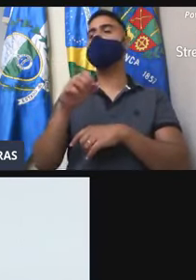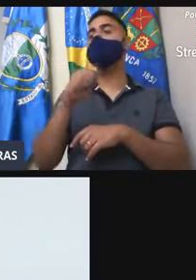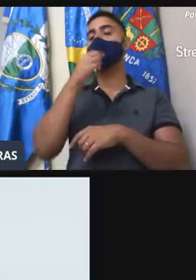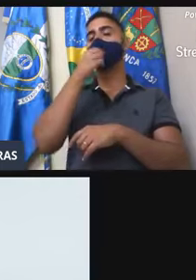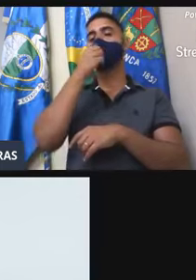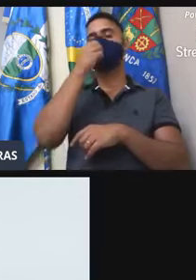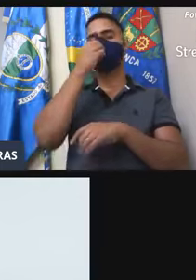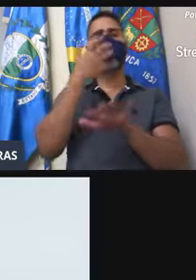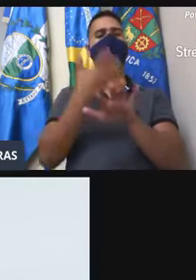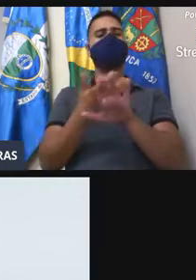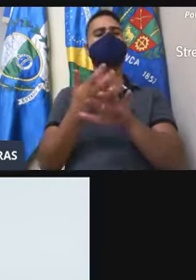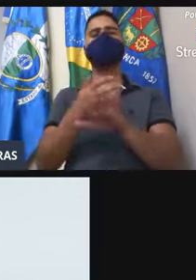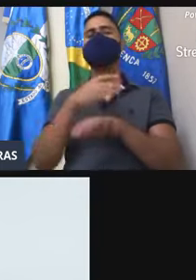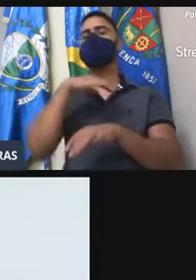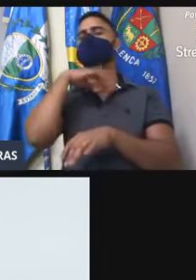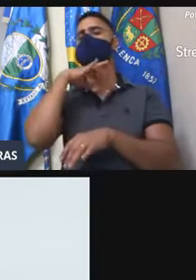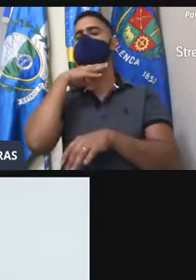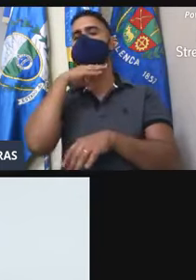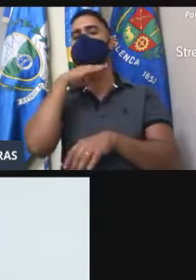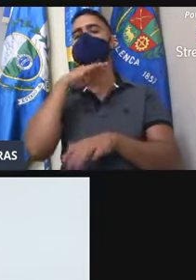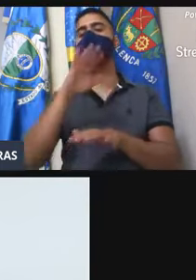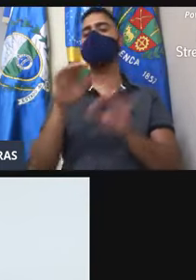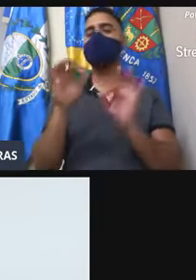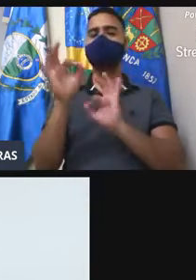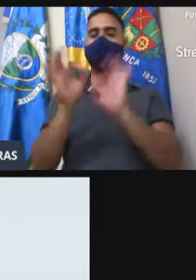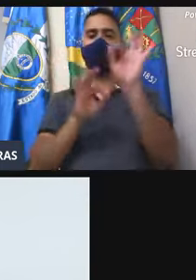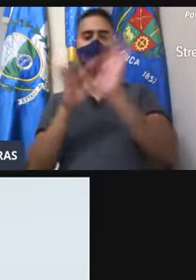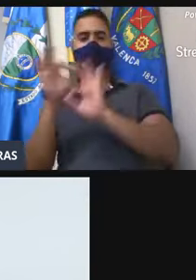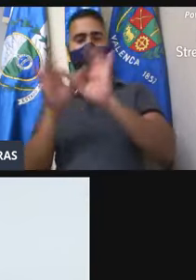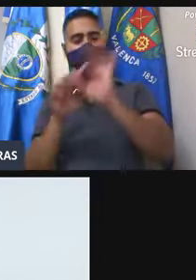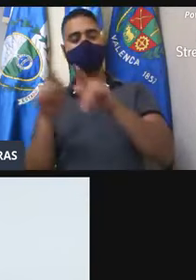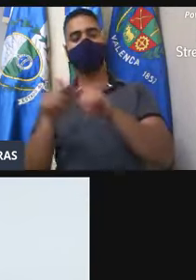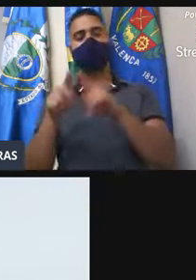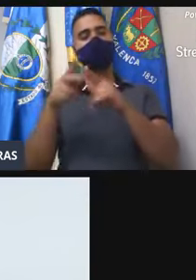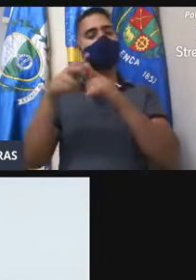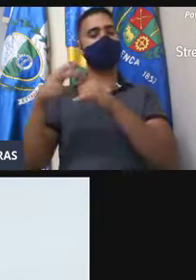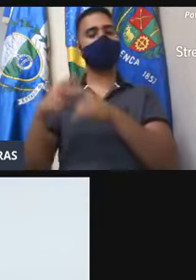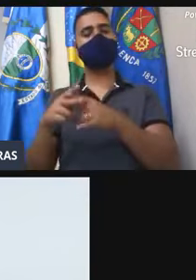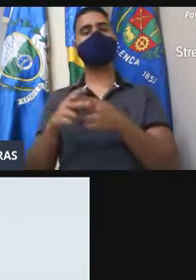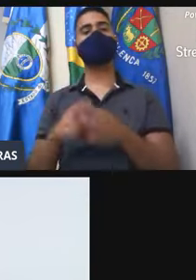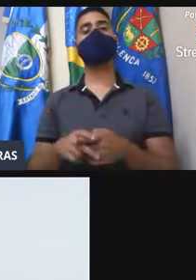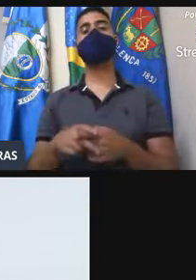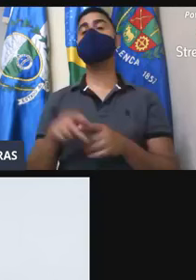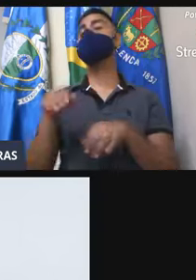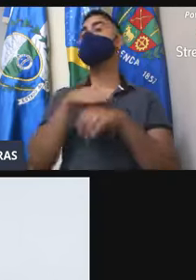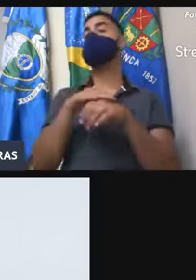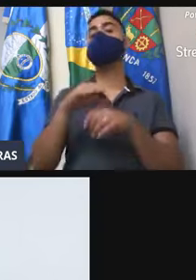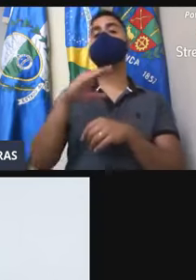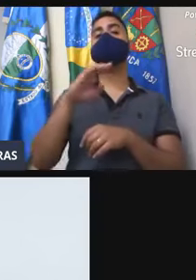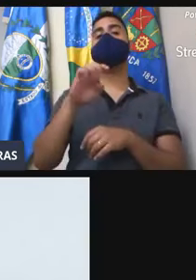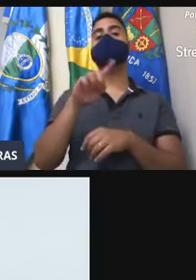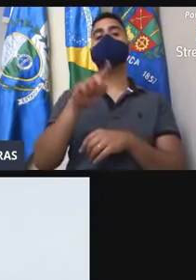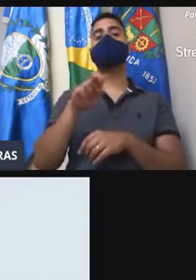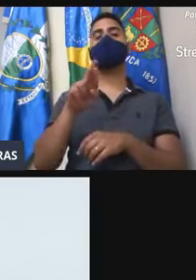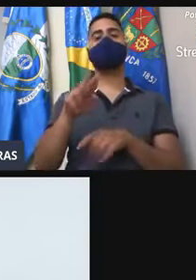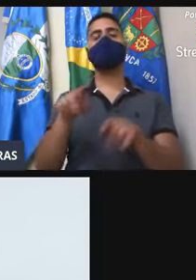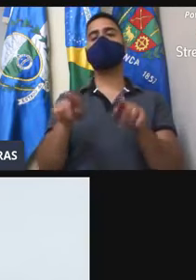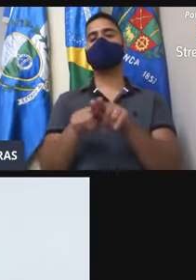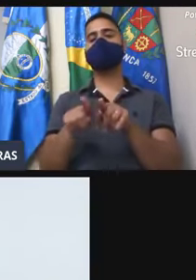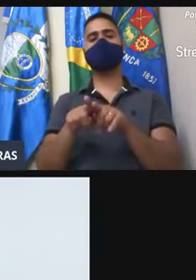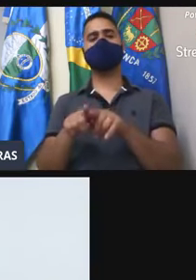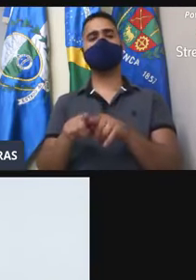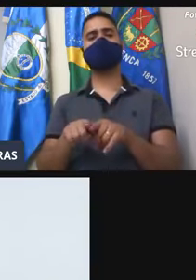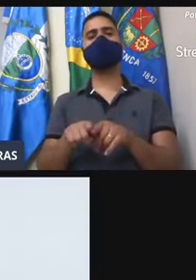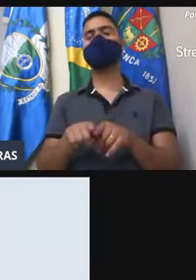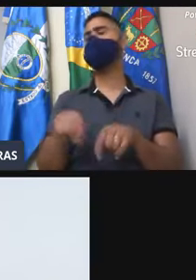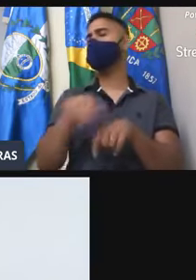morta, a praça estava ruim. Então, já está sendo feita ali a intervenção. Falei com o César ontem para a gente tentar desativar as entradas de um